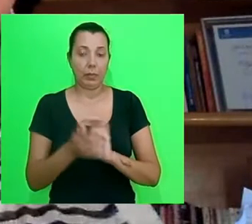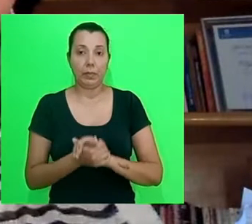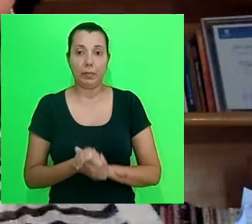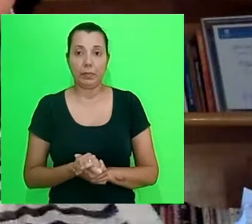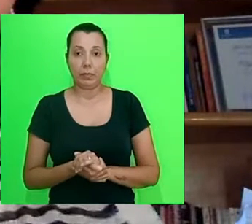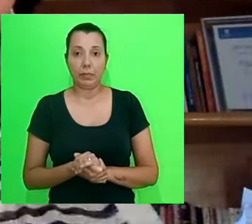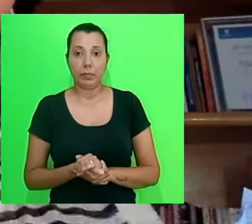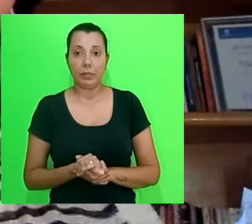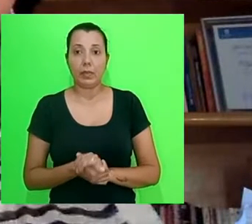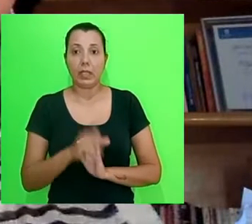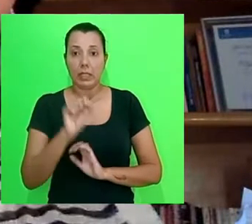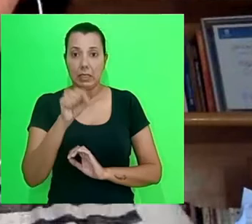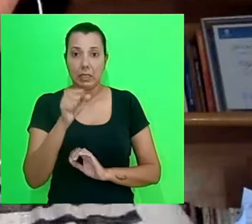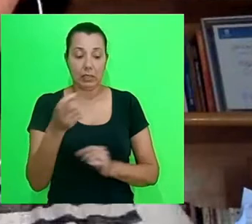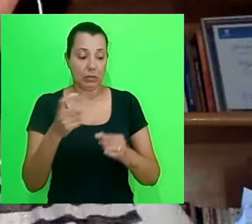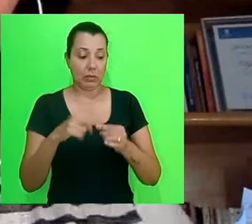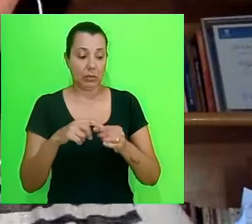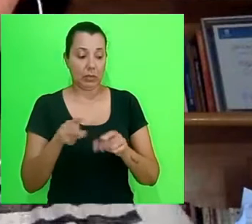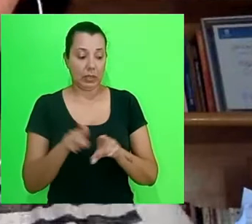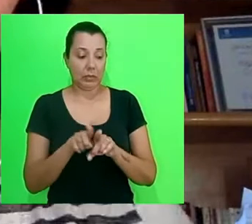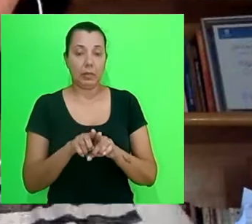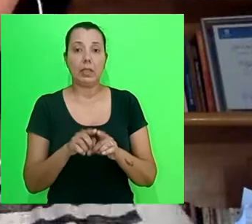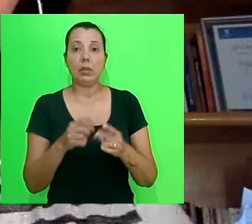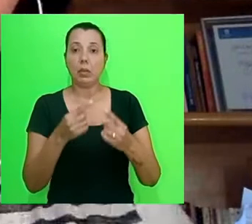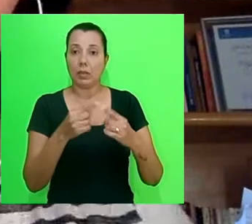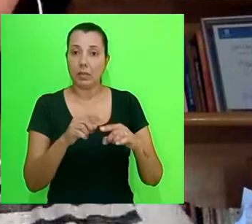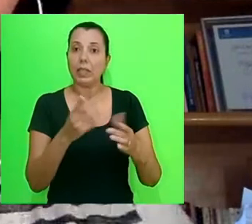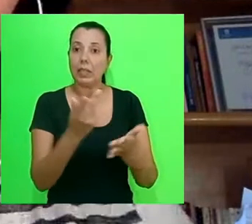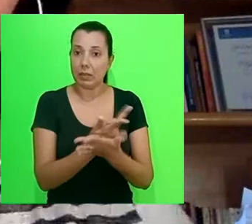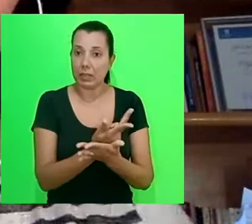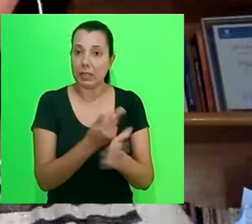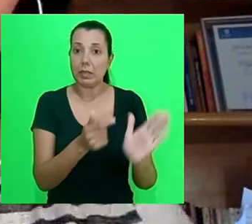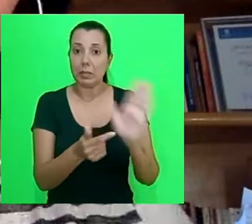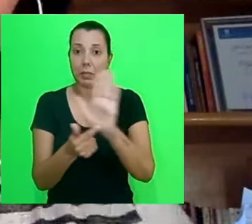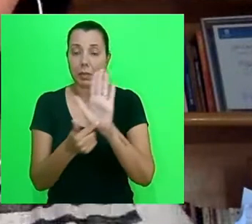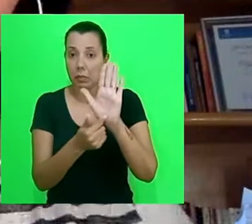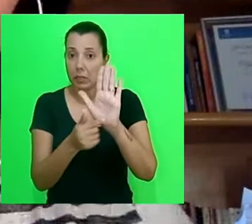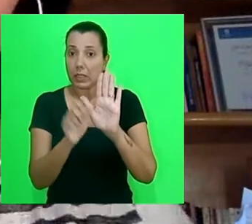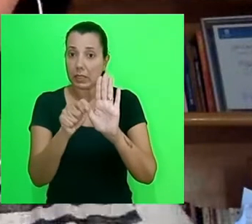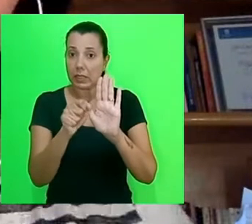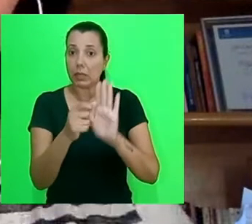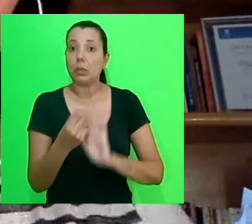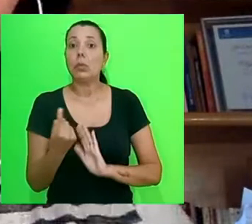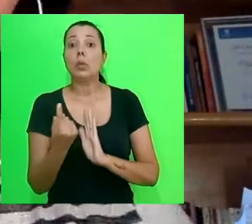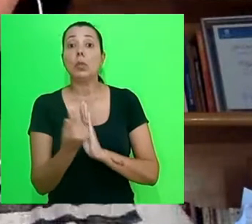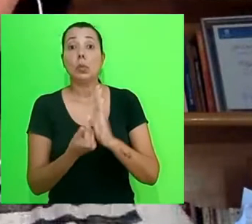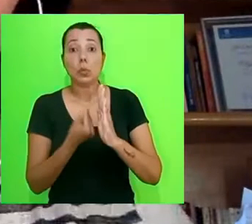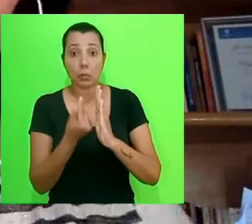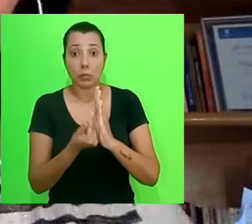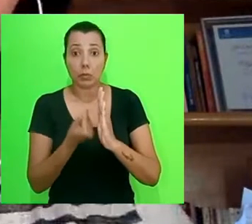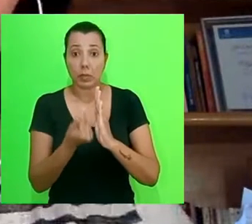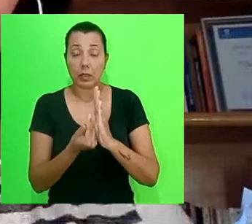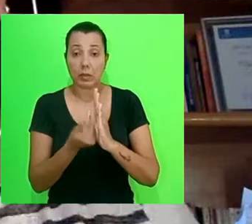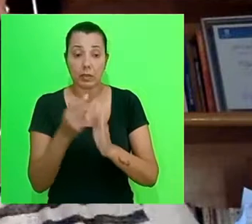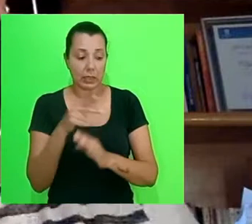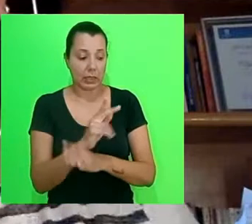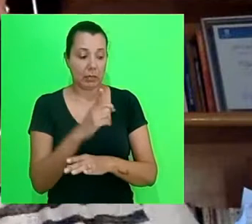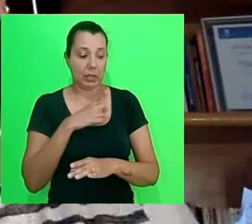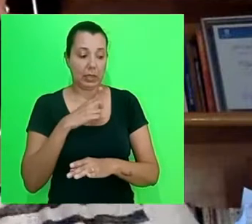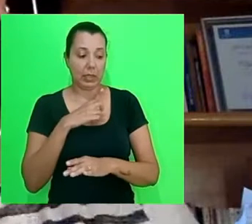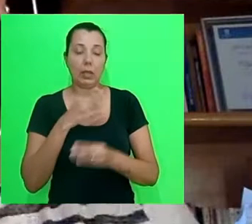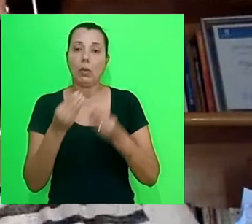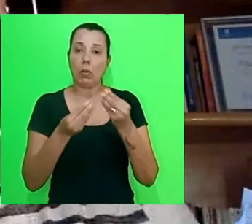reflexões. Então, como eu estava falando, nós vivemos um momento hoje que é um momento que tem a pandemia como pano de